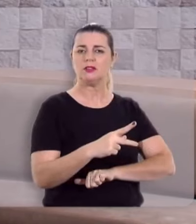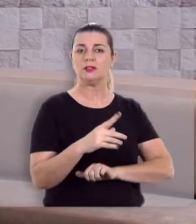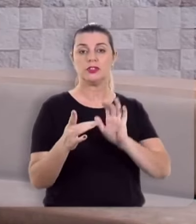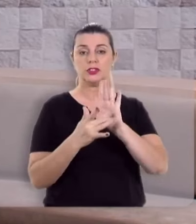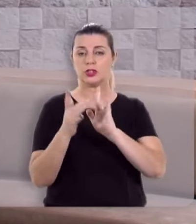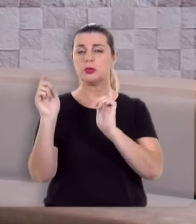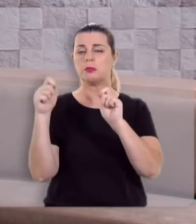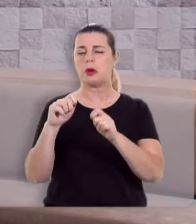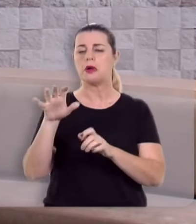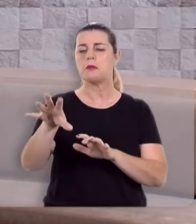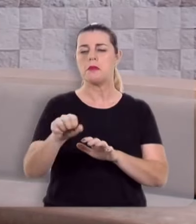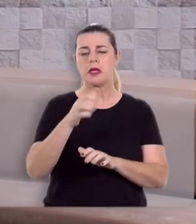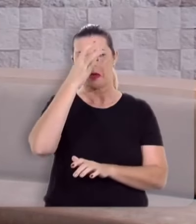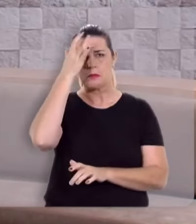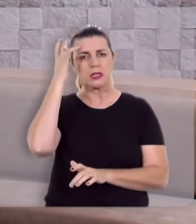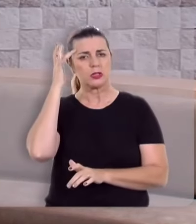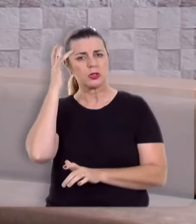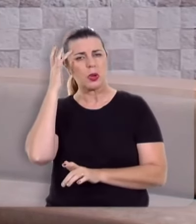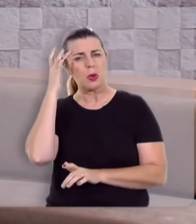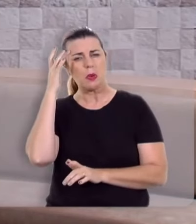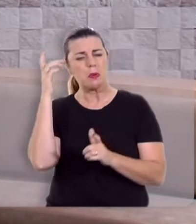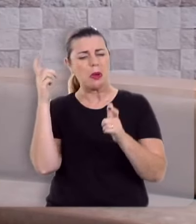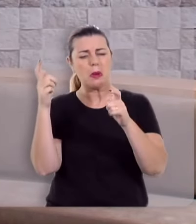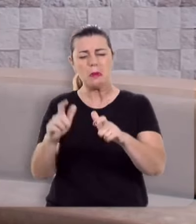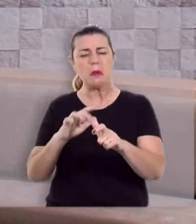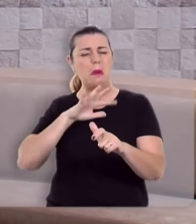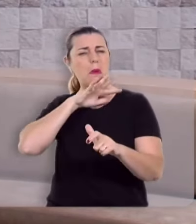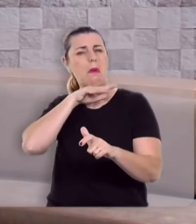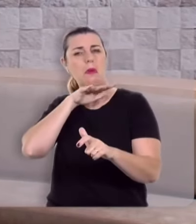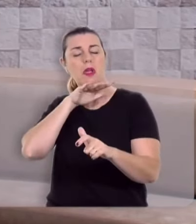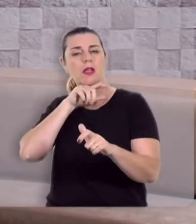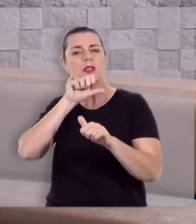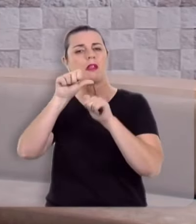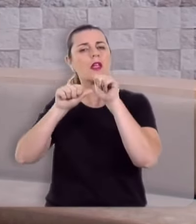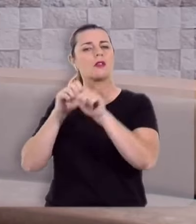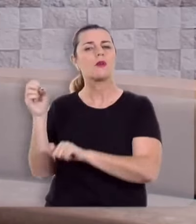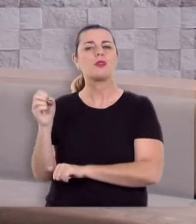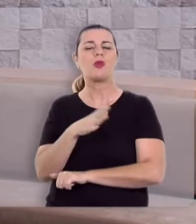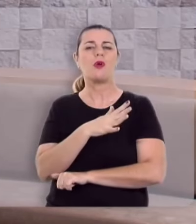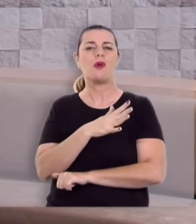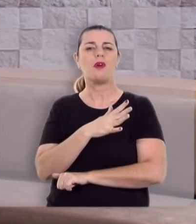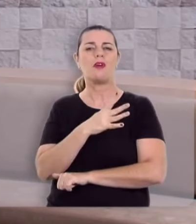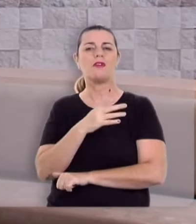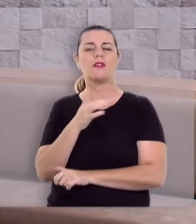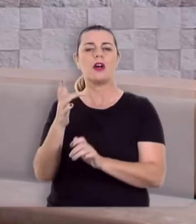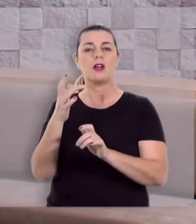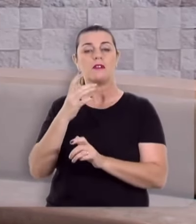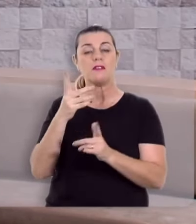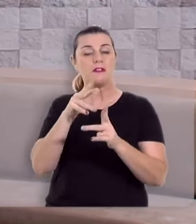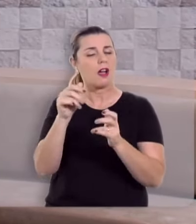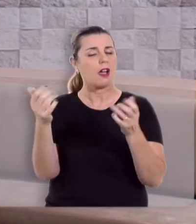do esgoto moral e fazer dessa pessoa uma nova criatura. Ele sopra aonde quer.